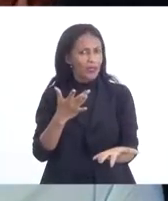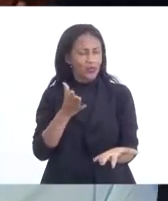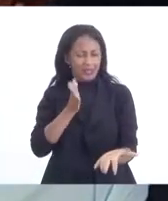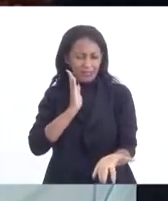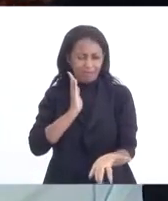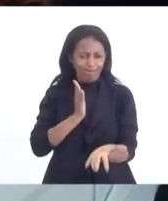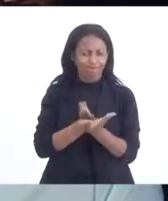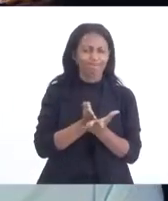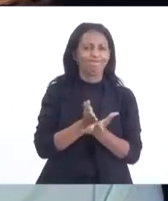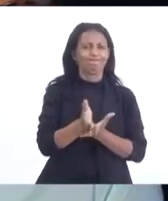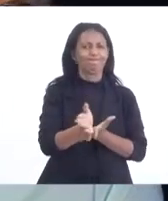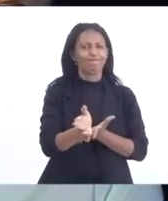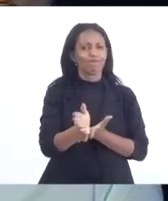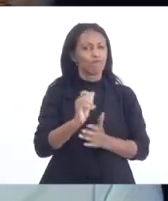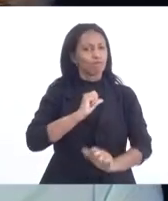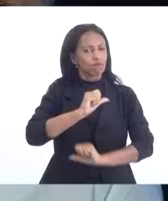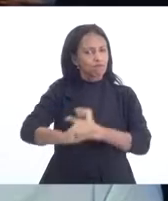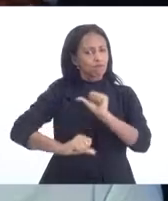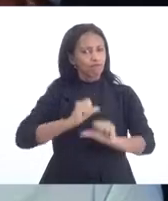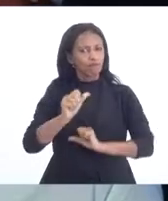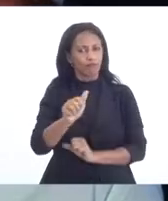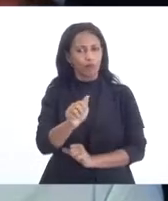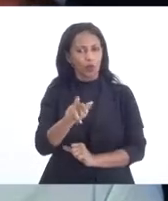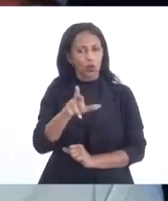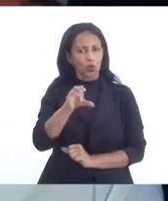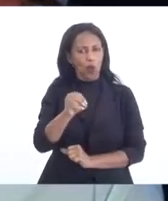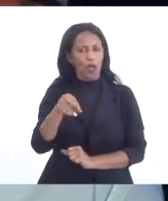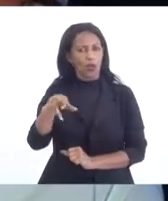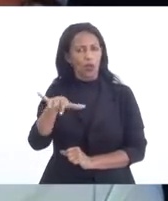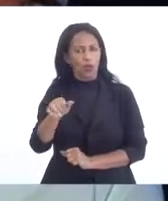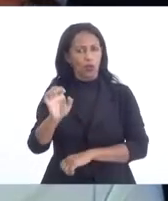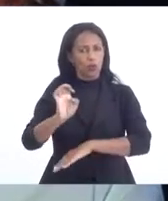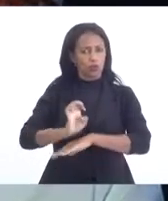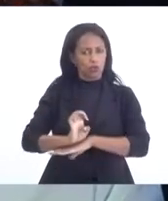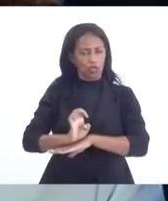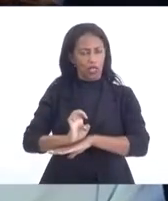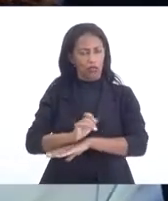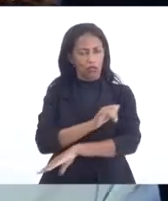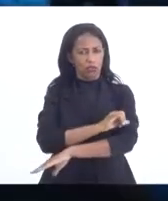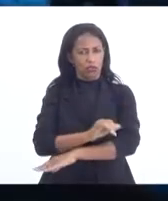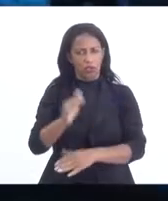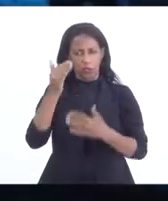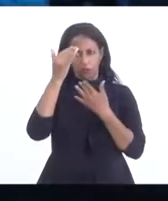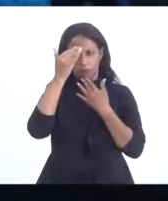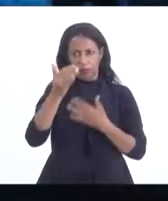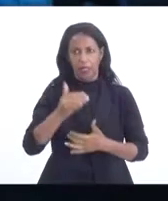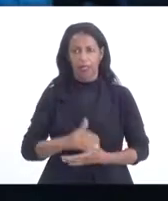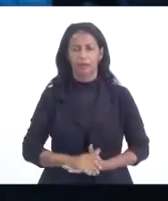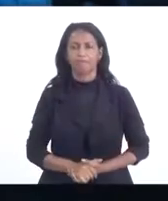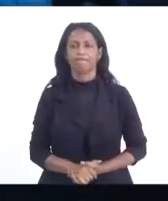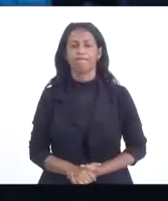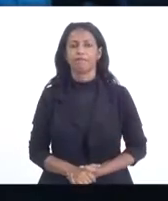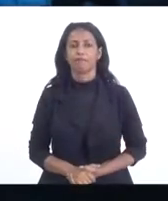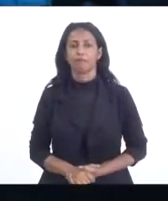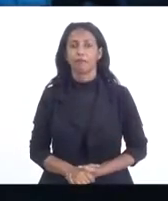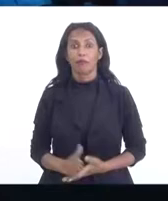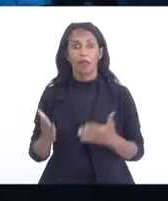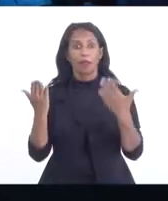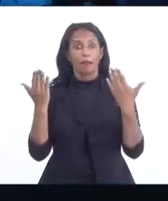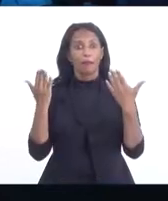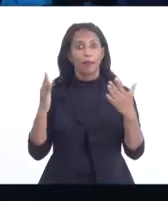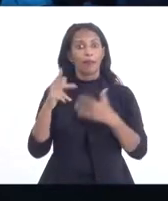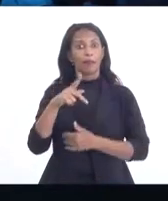de mudança radical no agronegócio do estado do Rio de Janeiro. Muito obrigado, tá? Obrigado, Paulo.